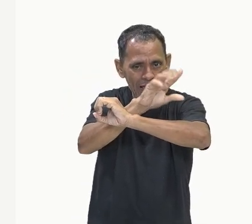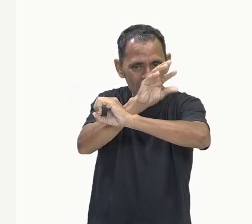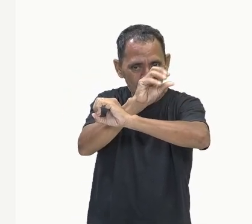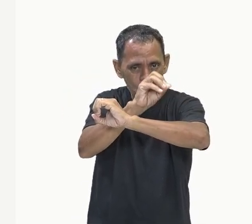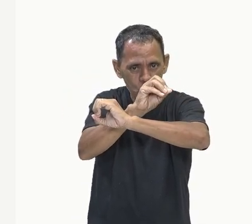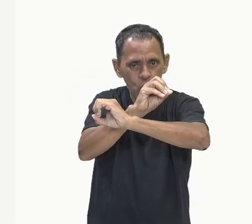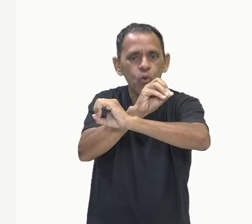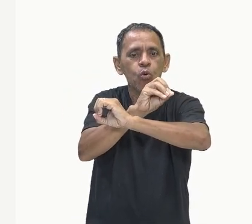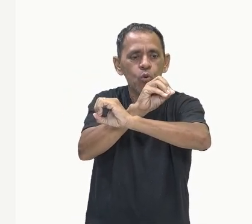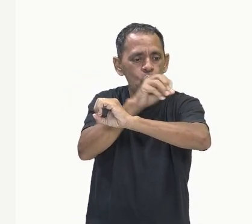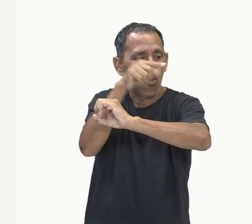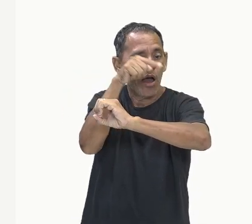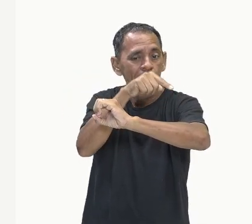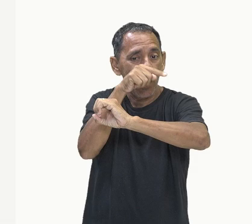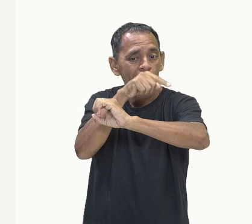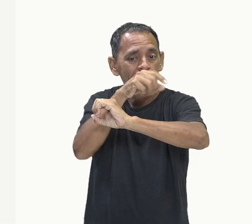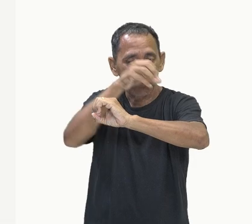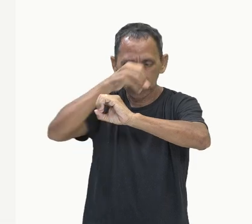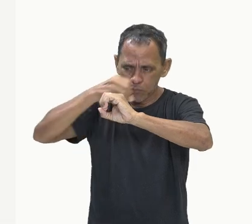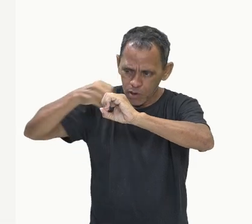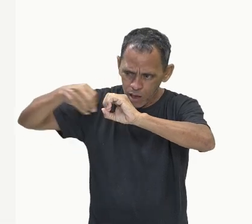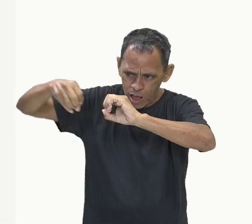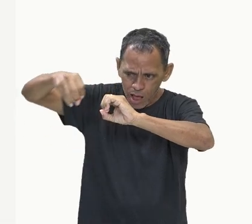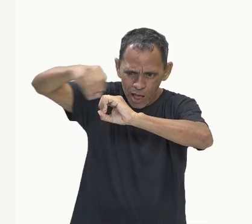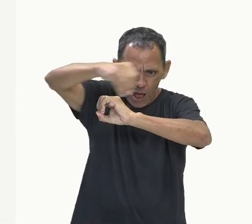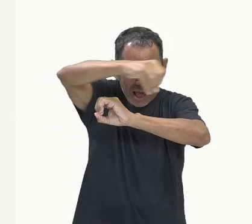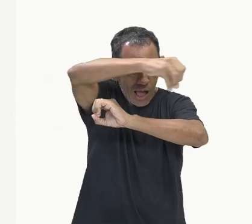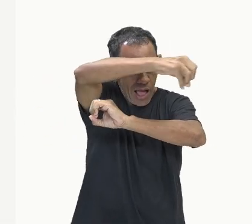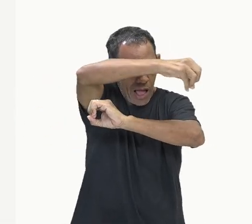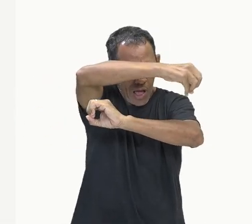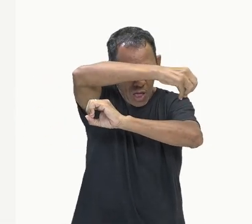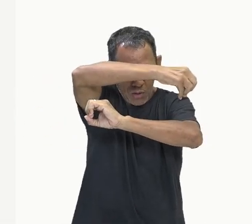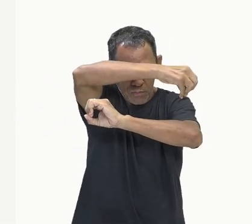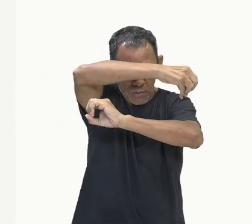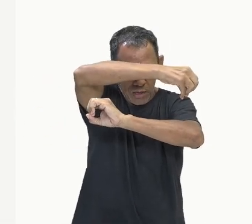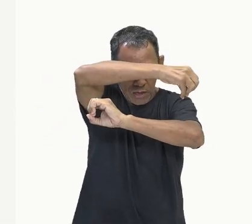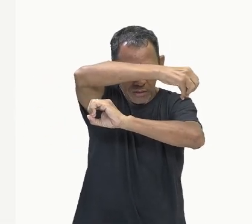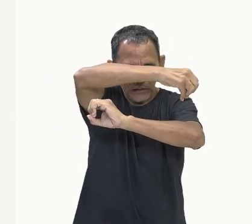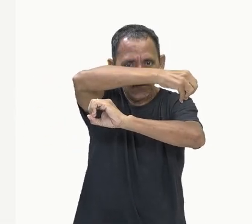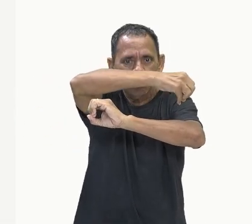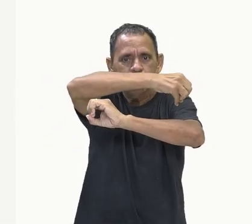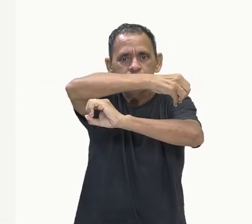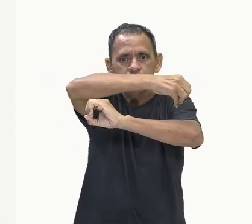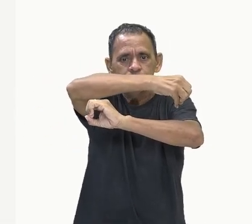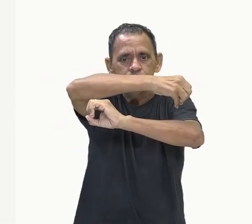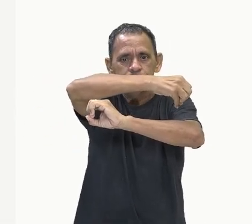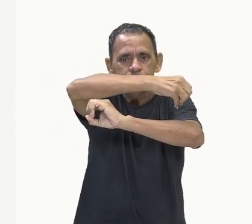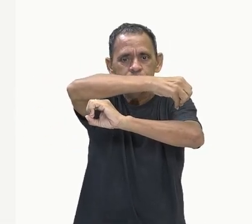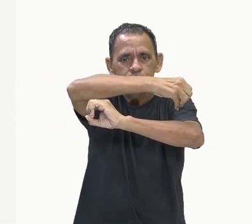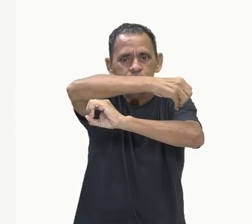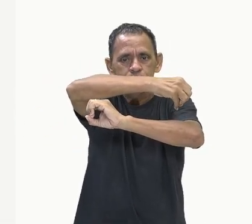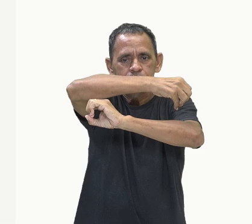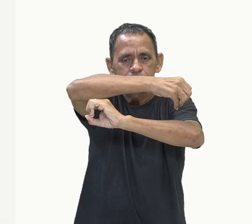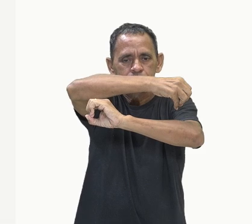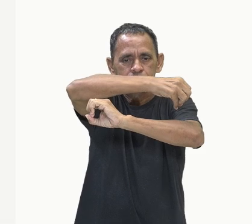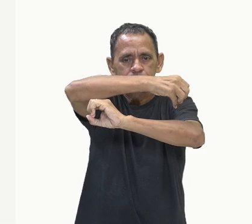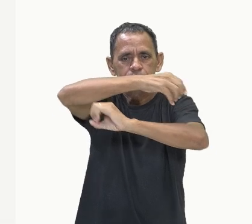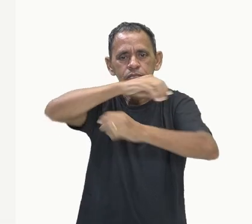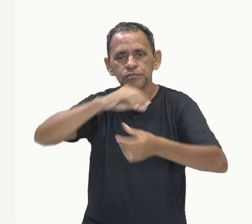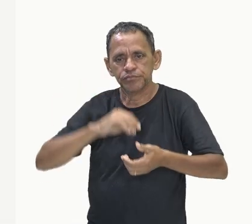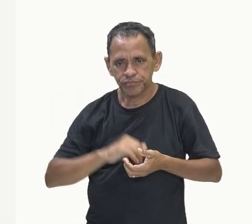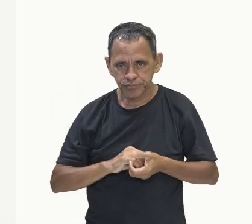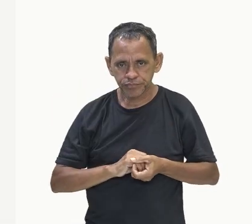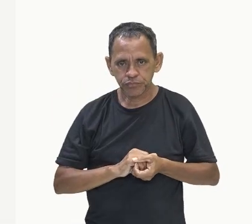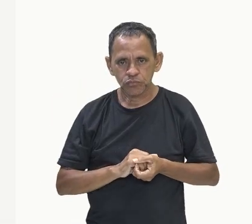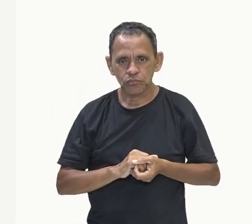Periélio é quando o planeta está mais próximo da estrela. É a posição mais próxima